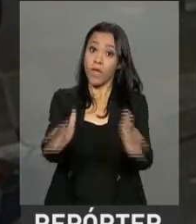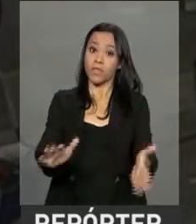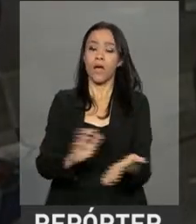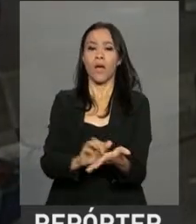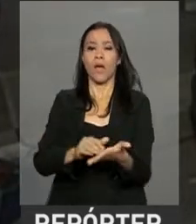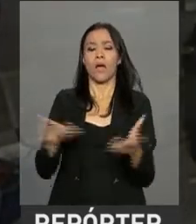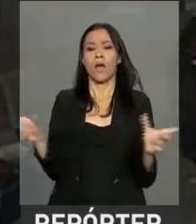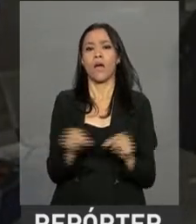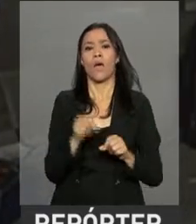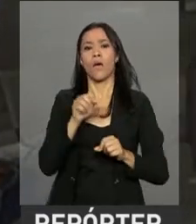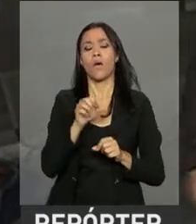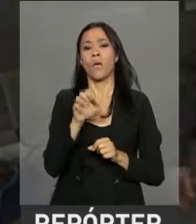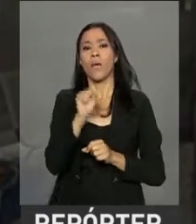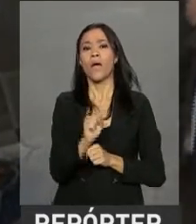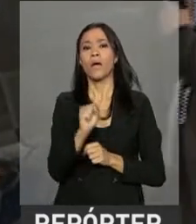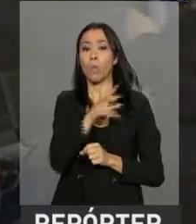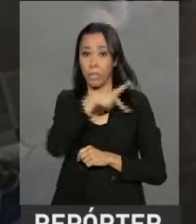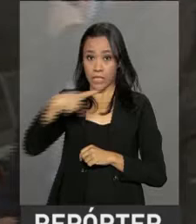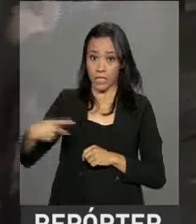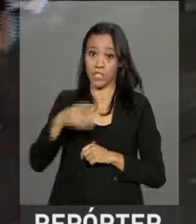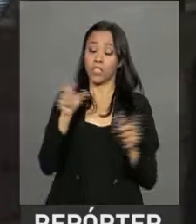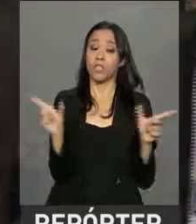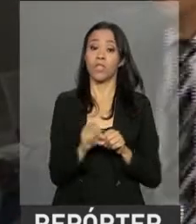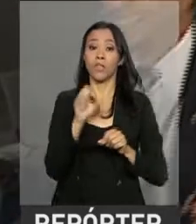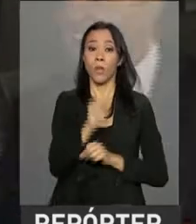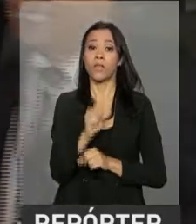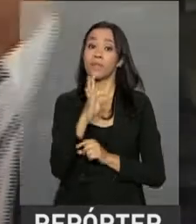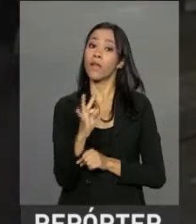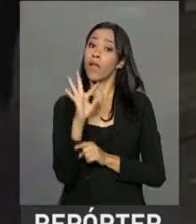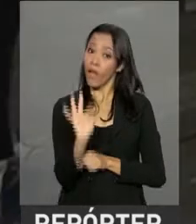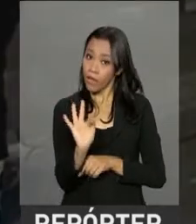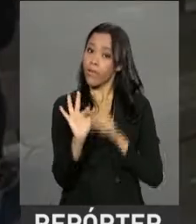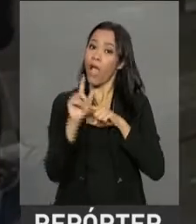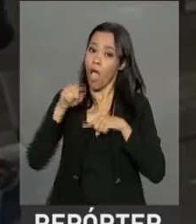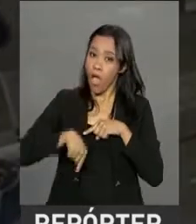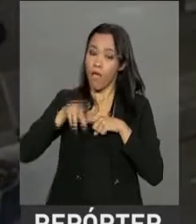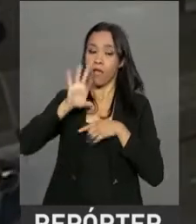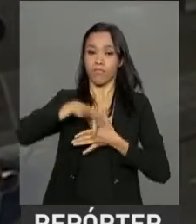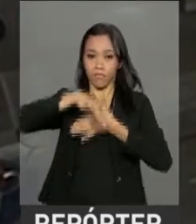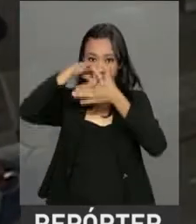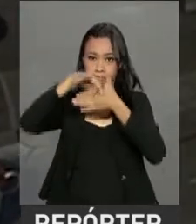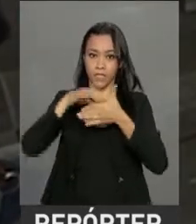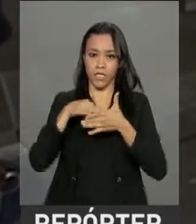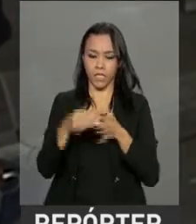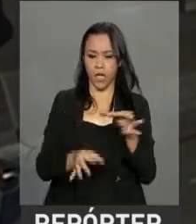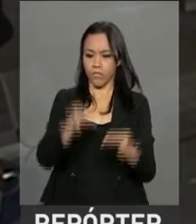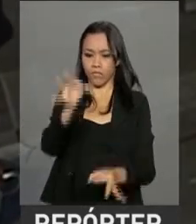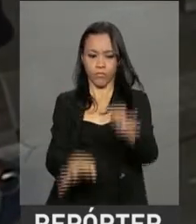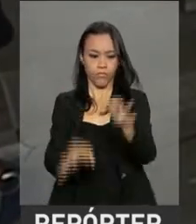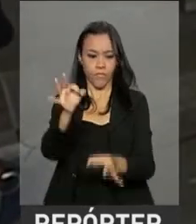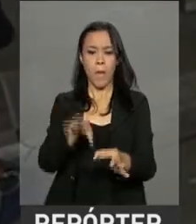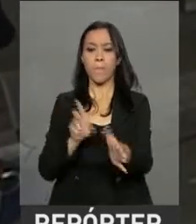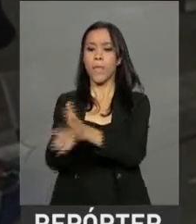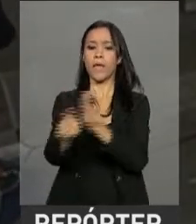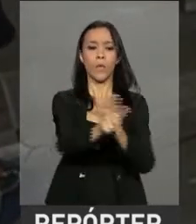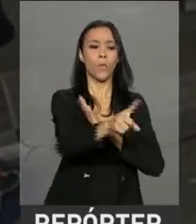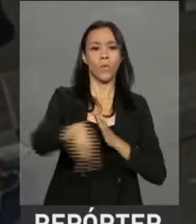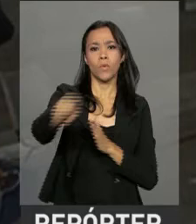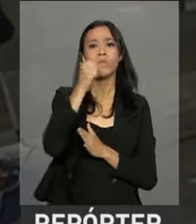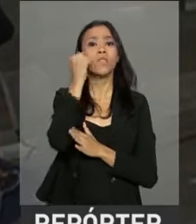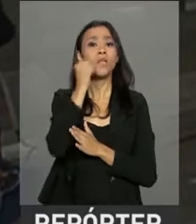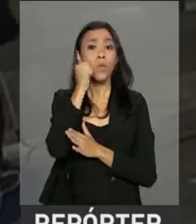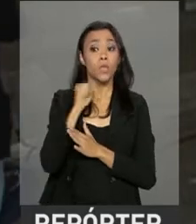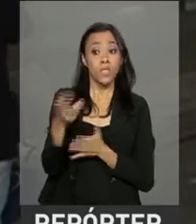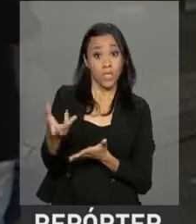do Supremo Tribunal Federal Ministro Ricardo Lewandowski que também conduz o processo de impeachment vai perguntar aos senadores se